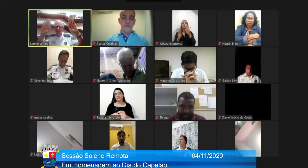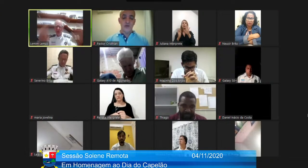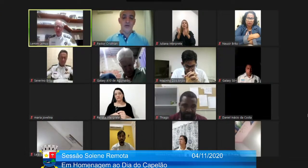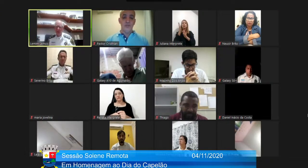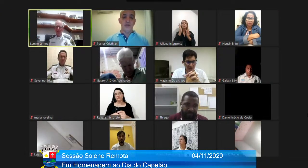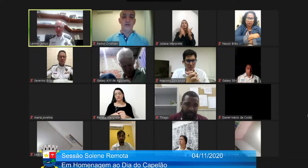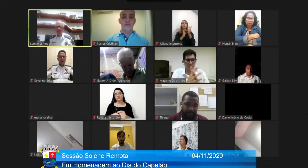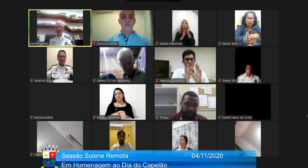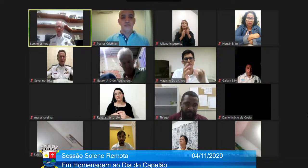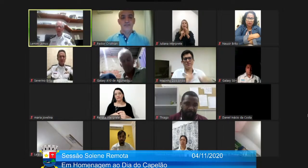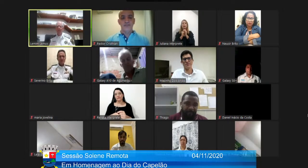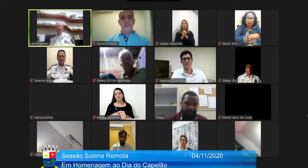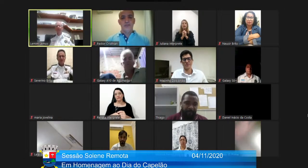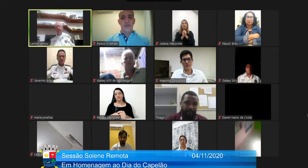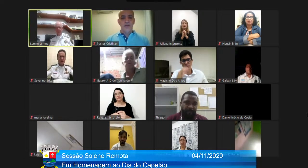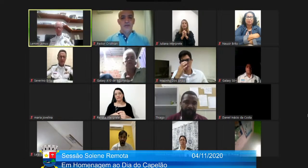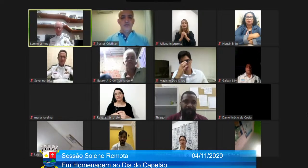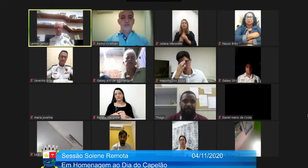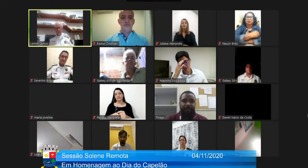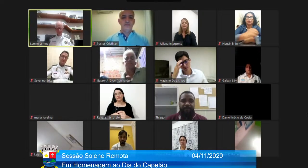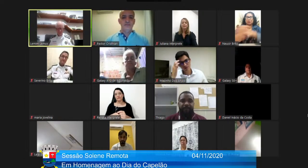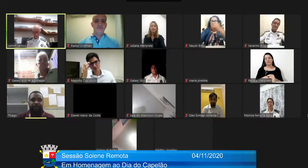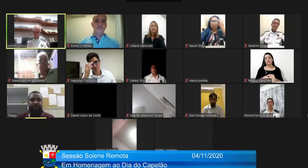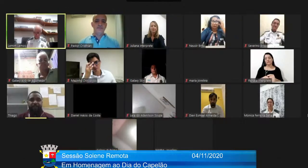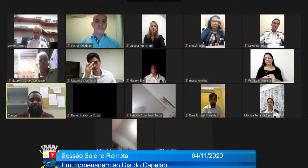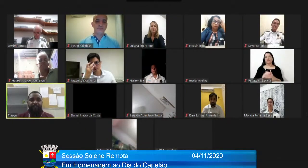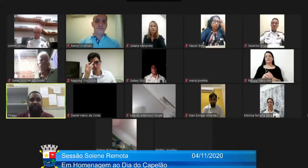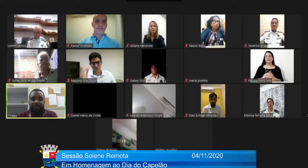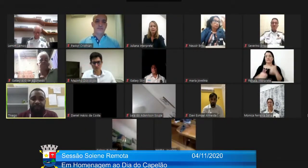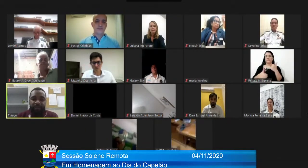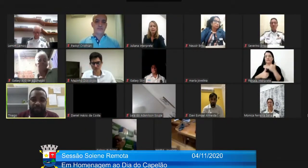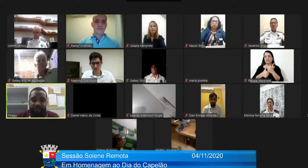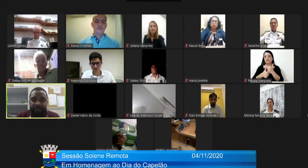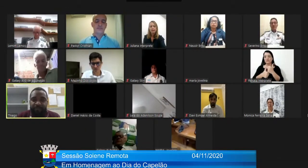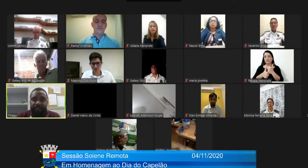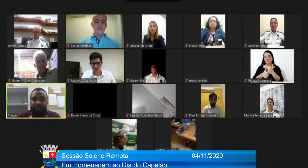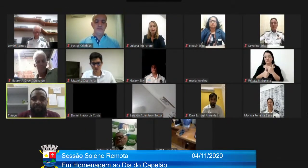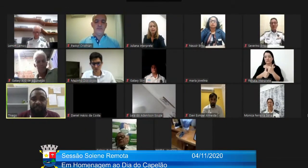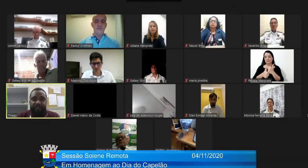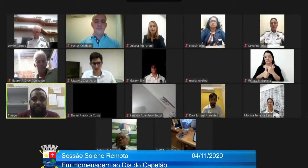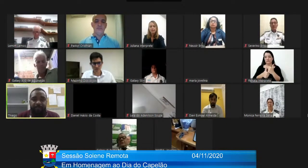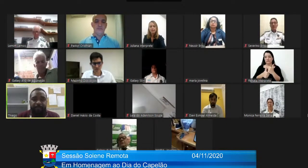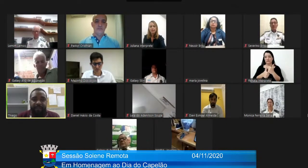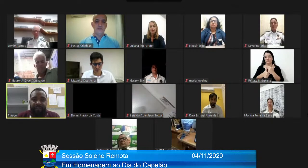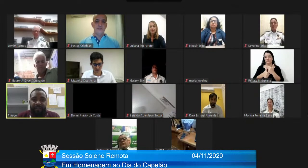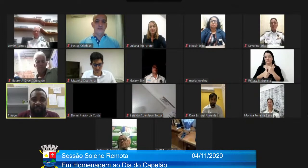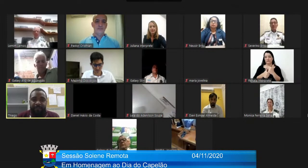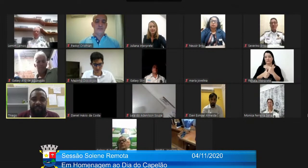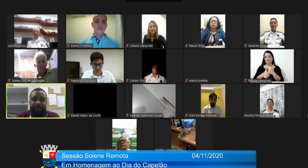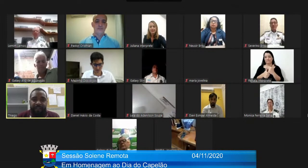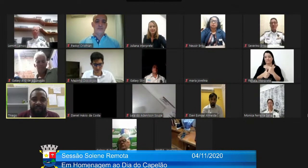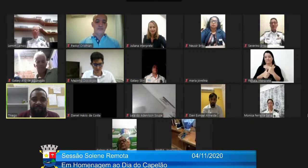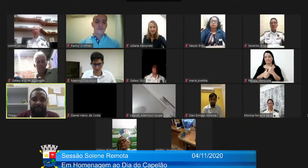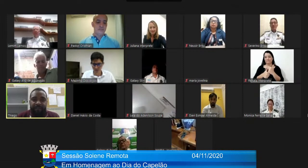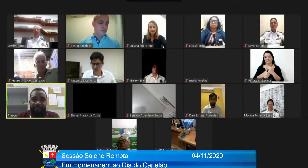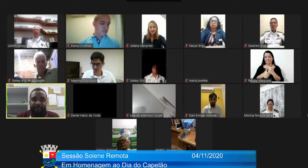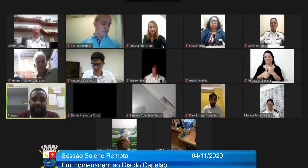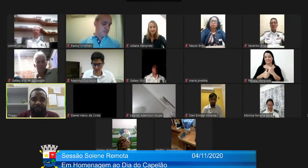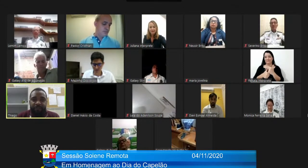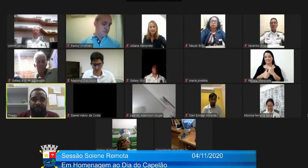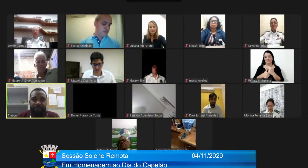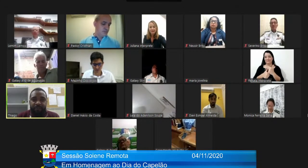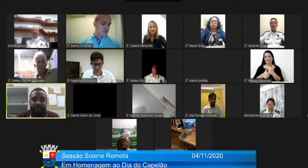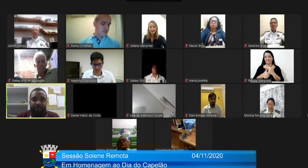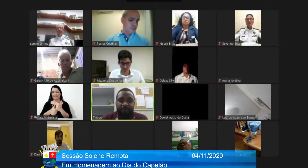Amém. Amém. Amém. Obrigado, pastor Lemos. Nós queremos passar rapidamente a palavra, está